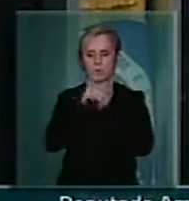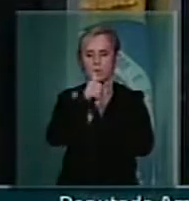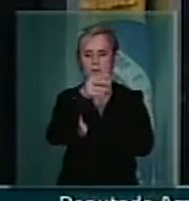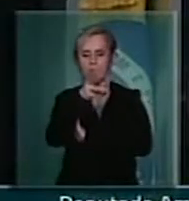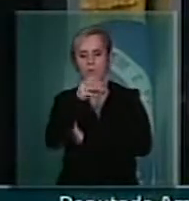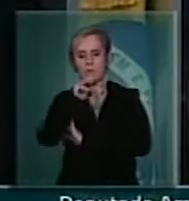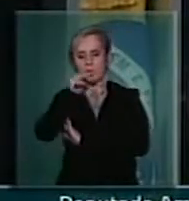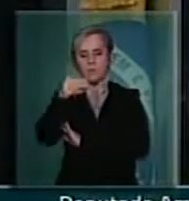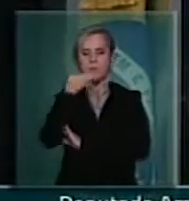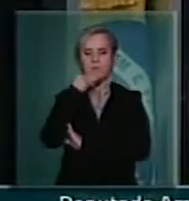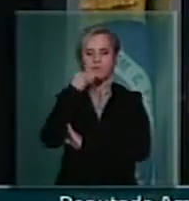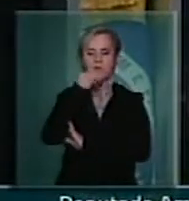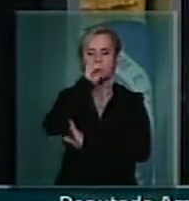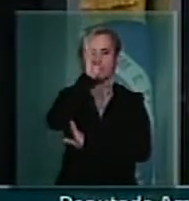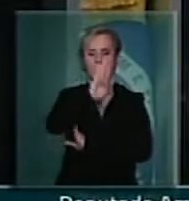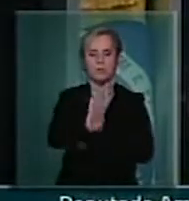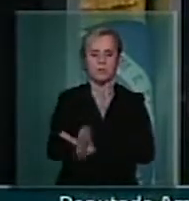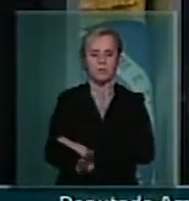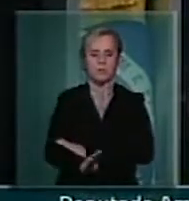milhões de brasileiros.